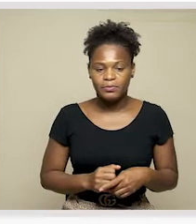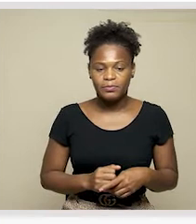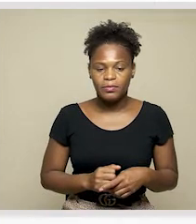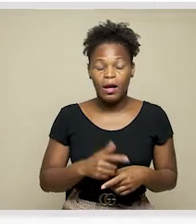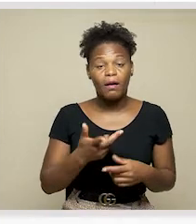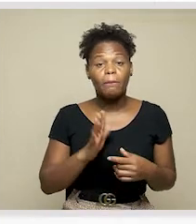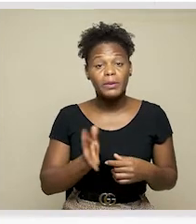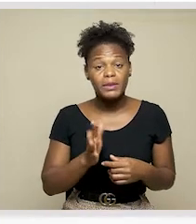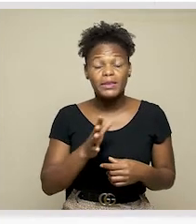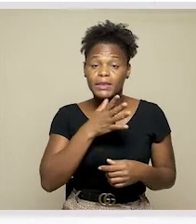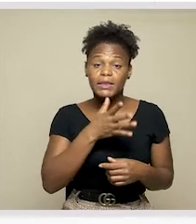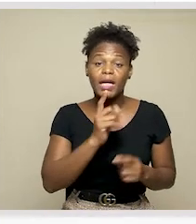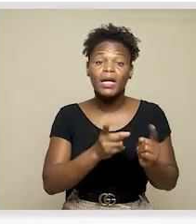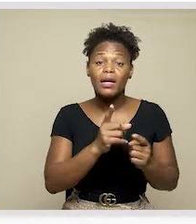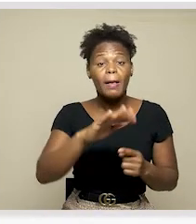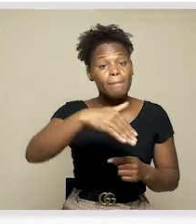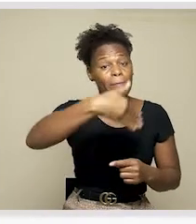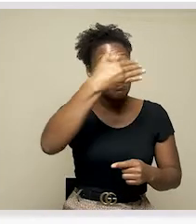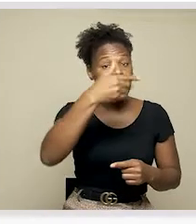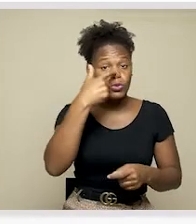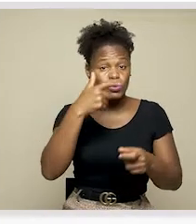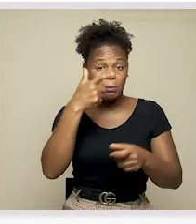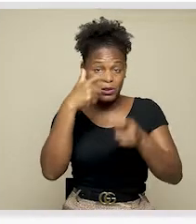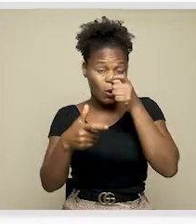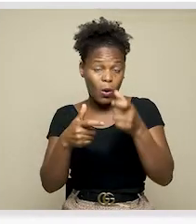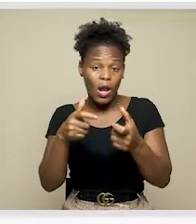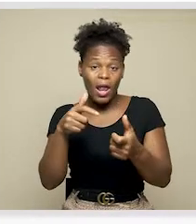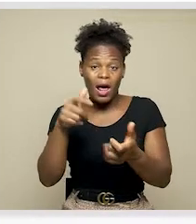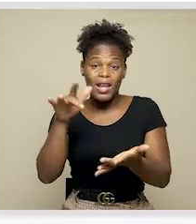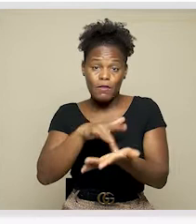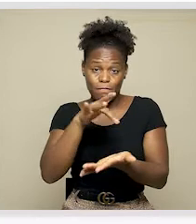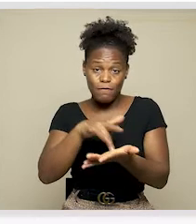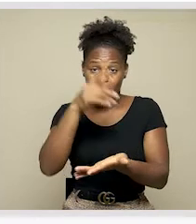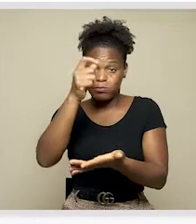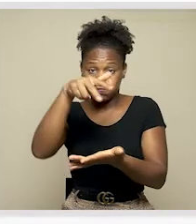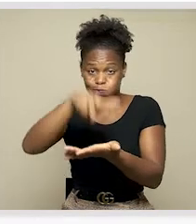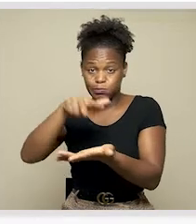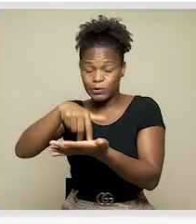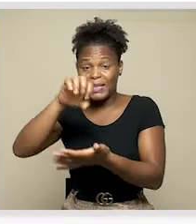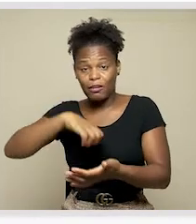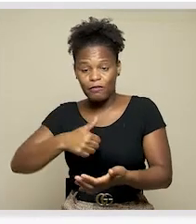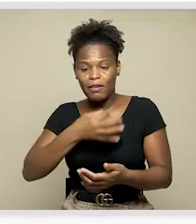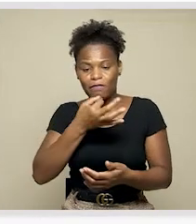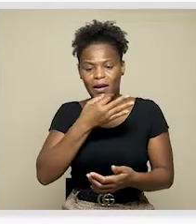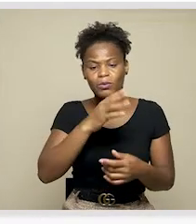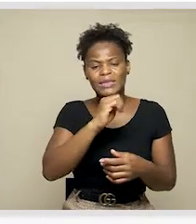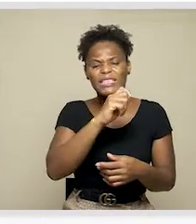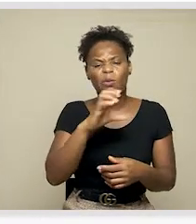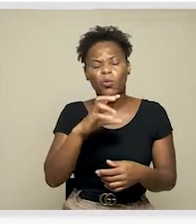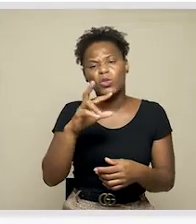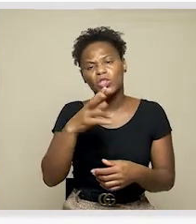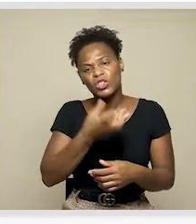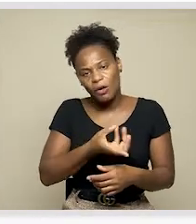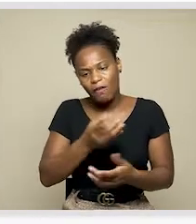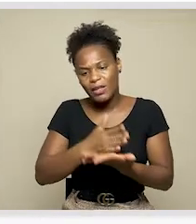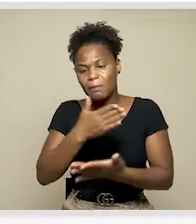é preciso referir que os primeiros periódicos cabo-verdianos, portanto, nós estamos a falar de meados do século XIX até